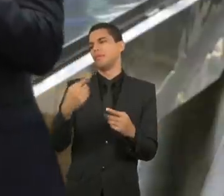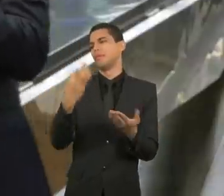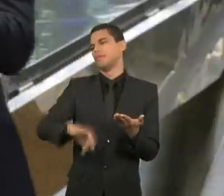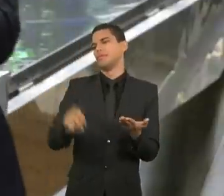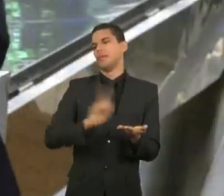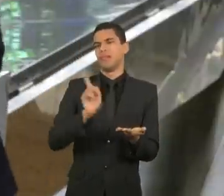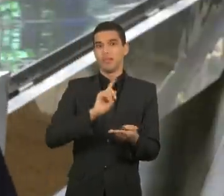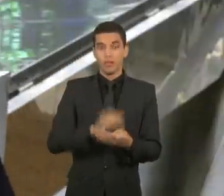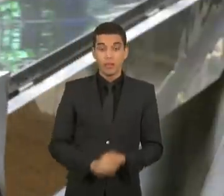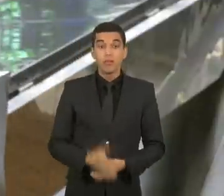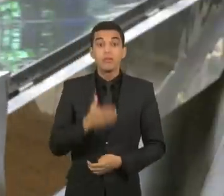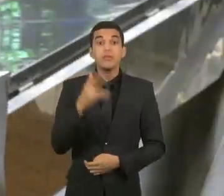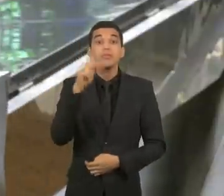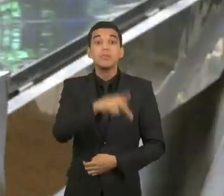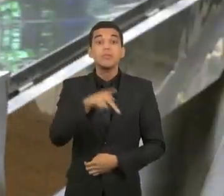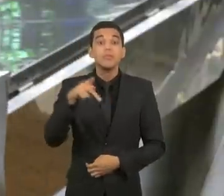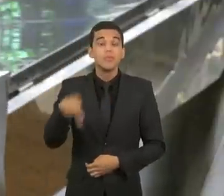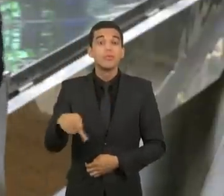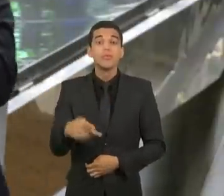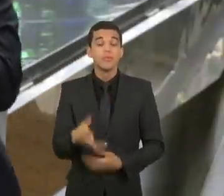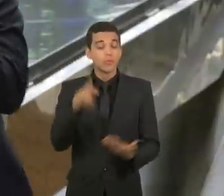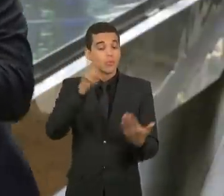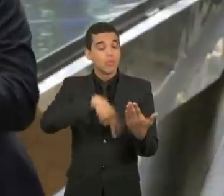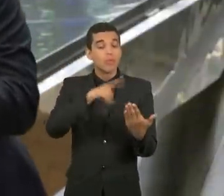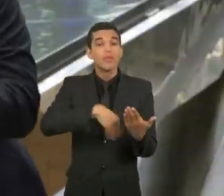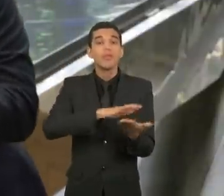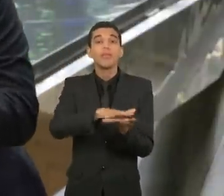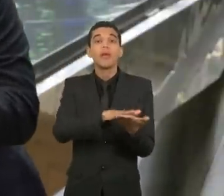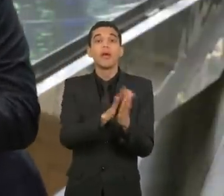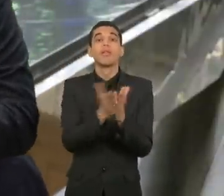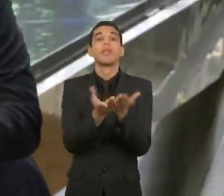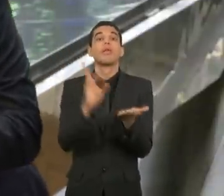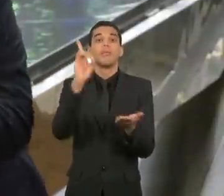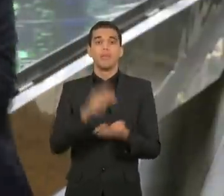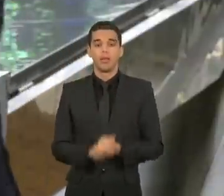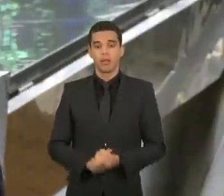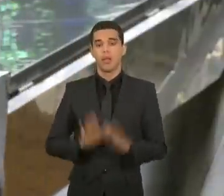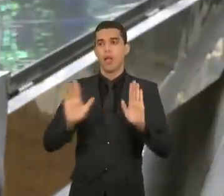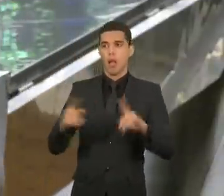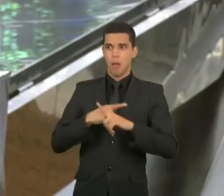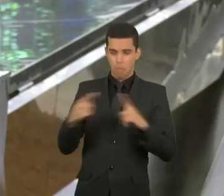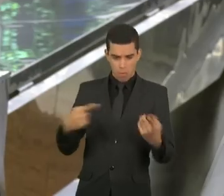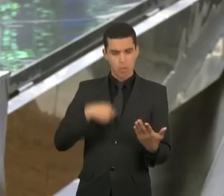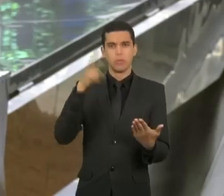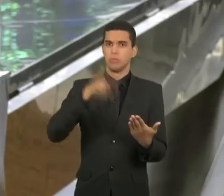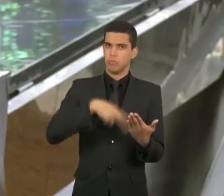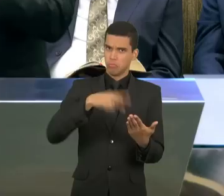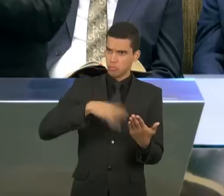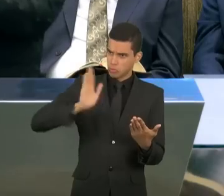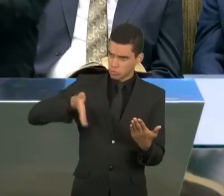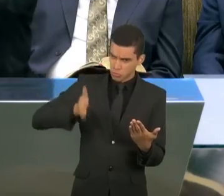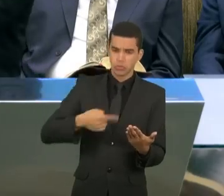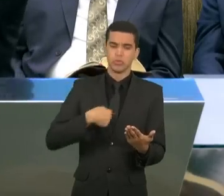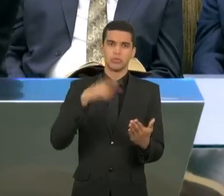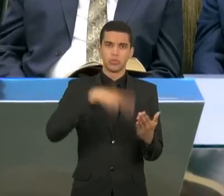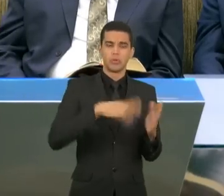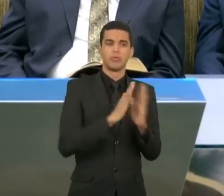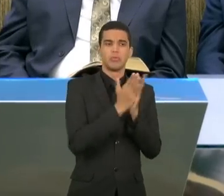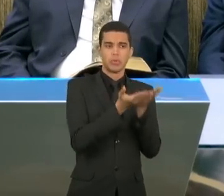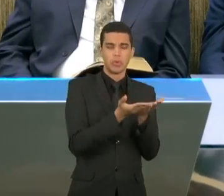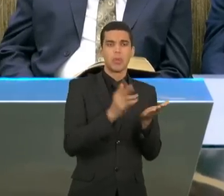nem sequer uma vez a Bíblia completa. Ah, mas nós já lemos, eu já li os livros de Platão, já